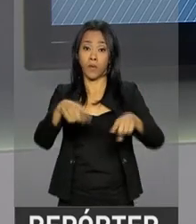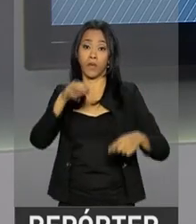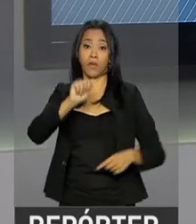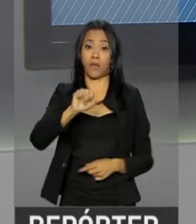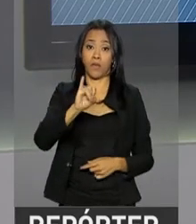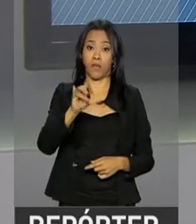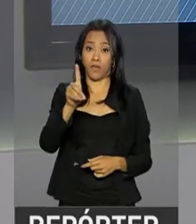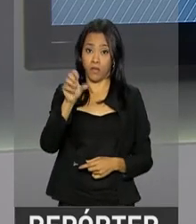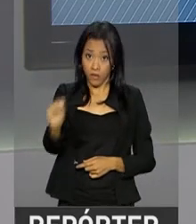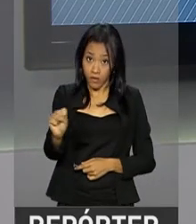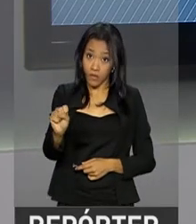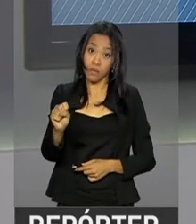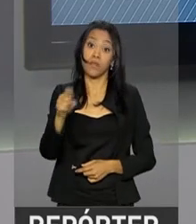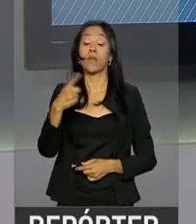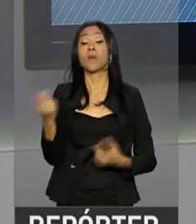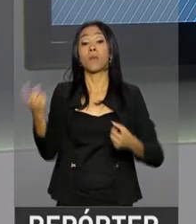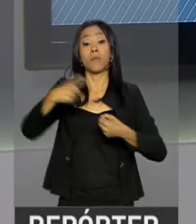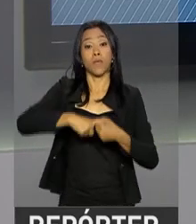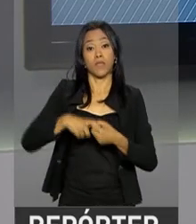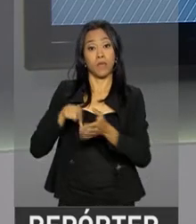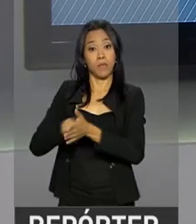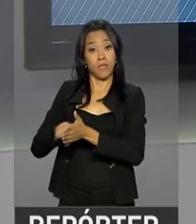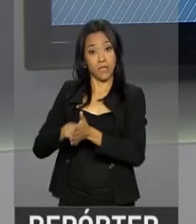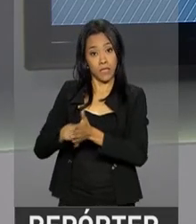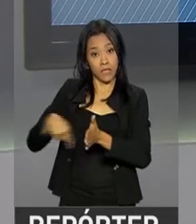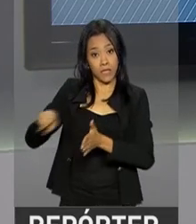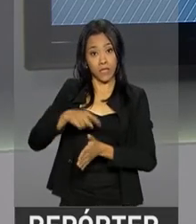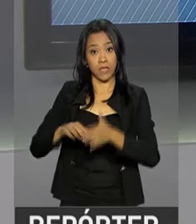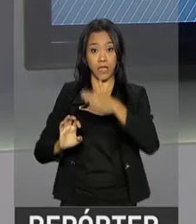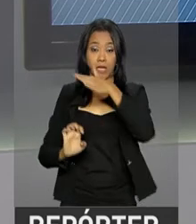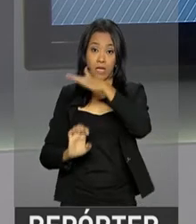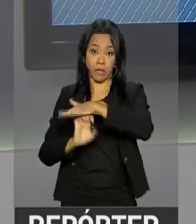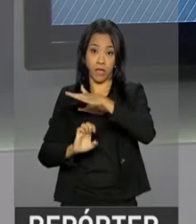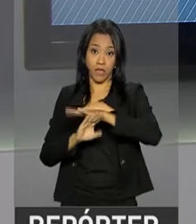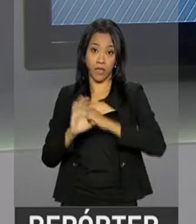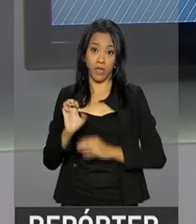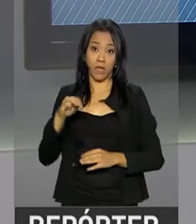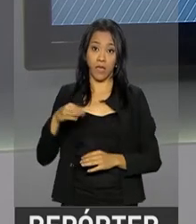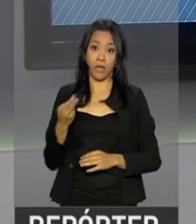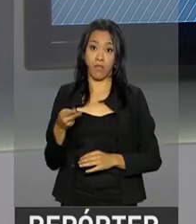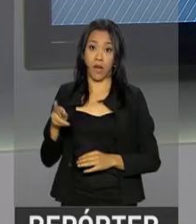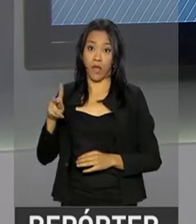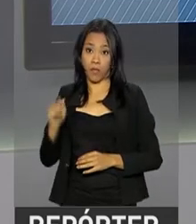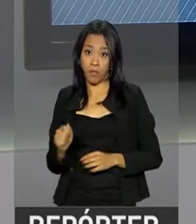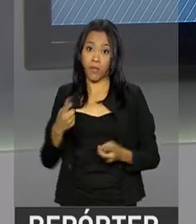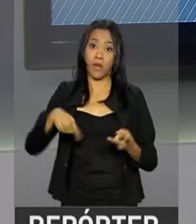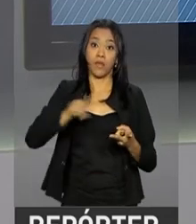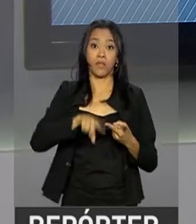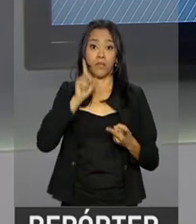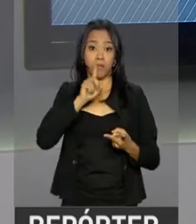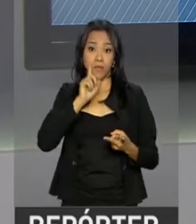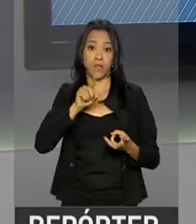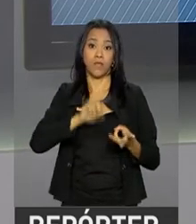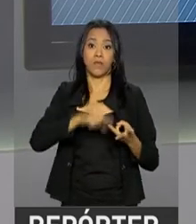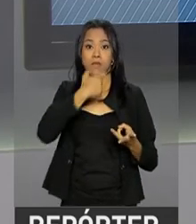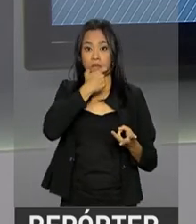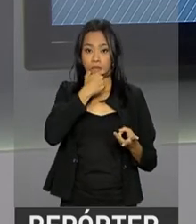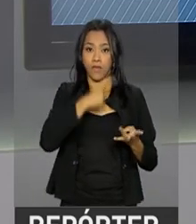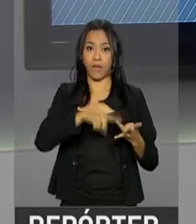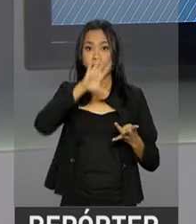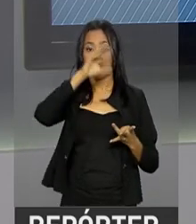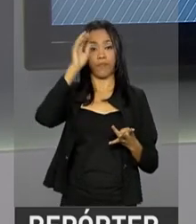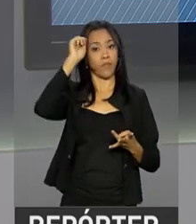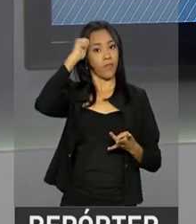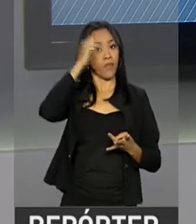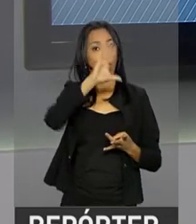planeta uma parceria entre pesquisadores da embrapa dos estados unidos da inglaterra e da áfrica do sul usa usa a soja